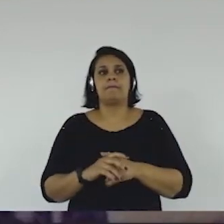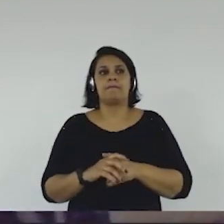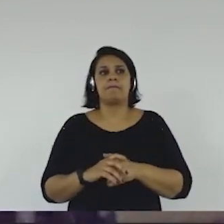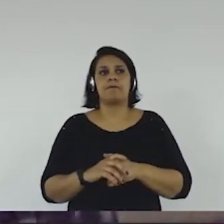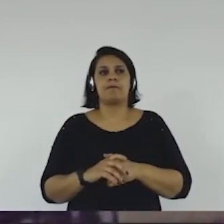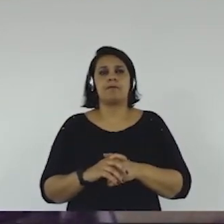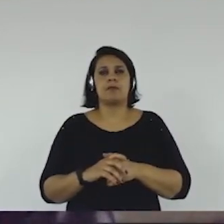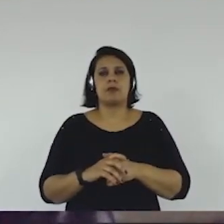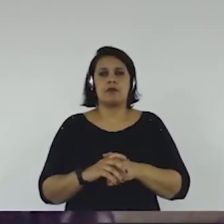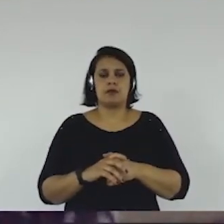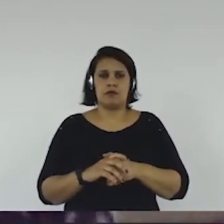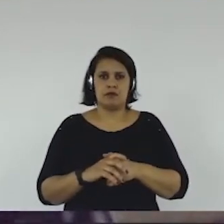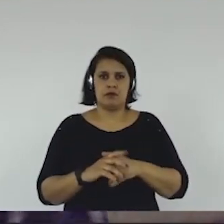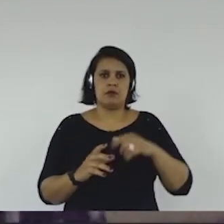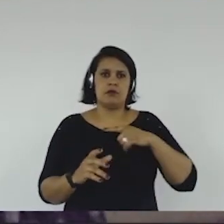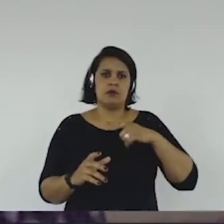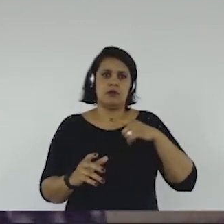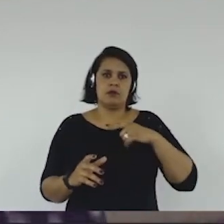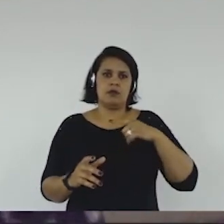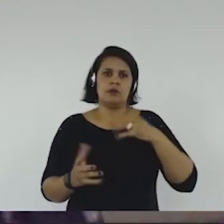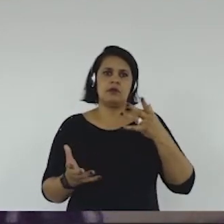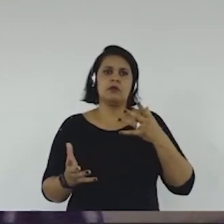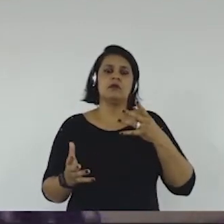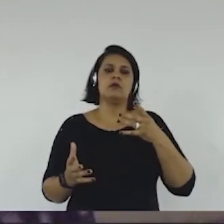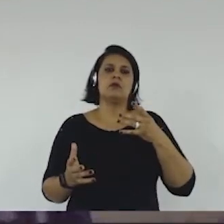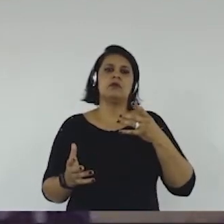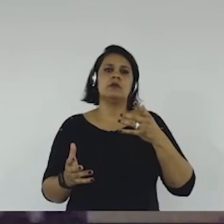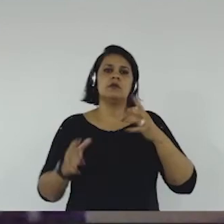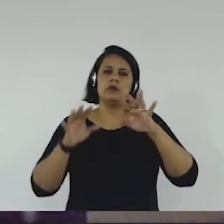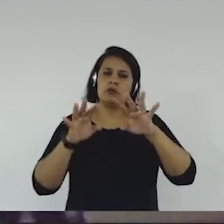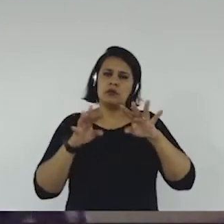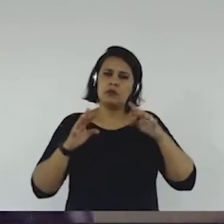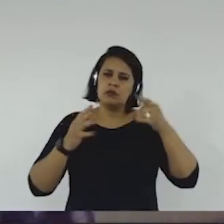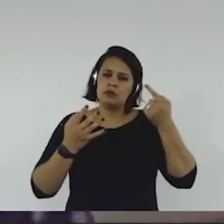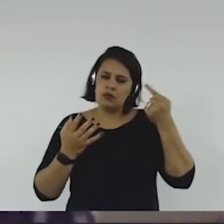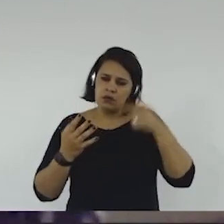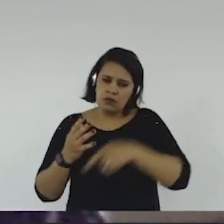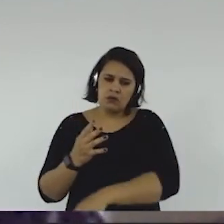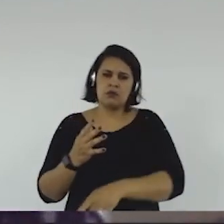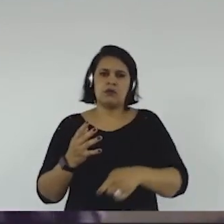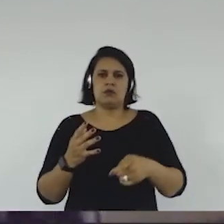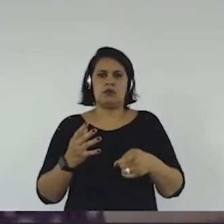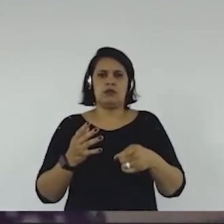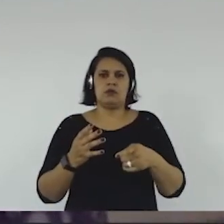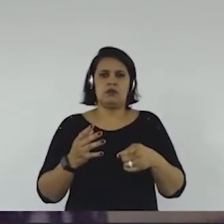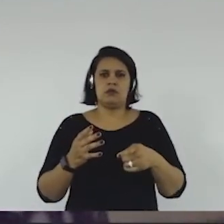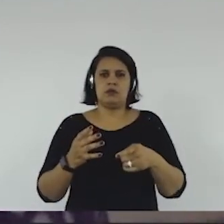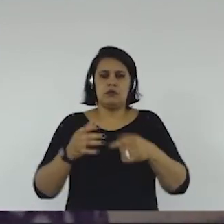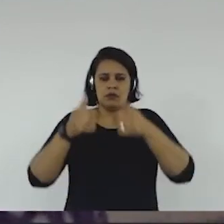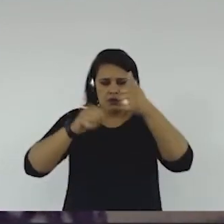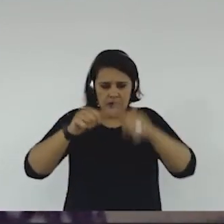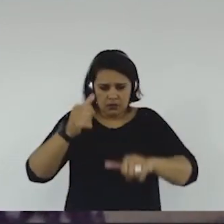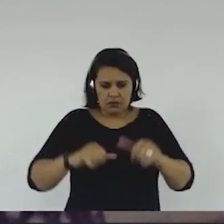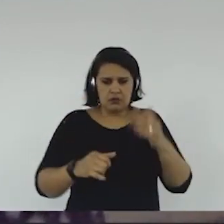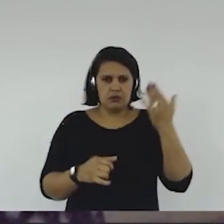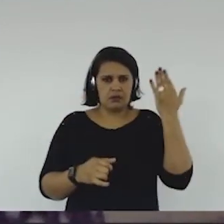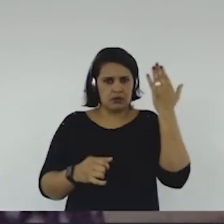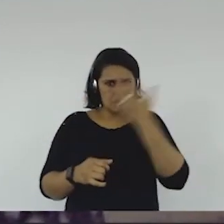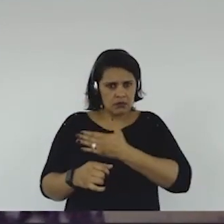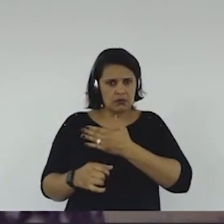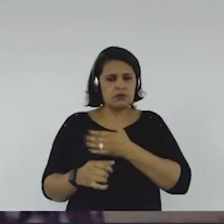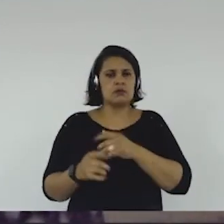As audiências são maiores, são mais profundas, a análise da prova é mais profunda. Eu tenho